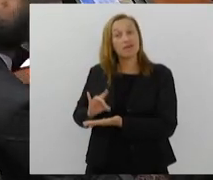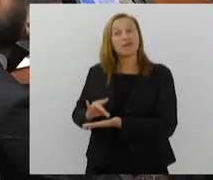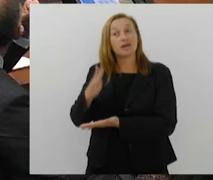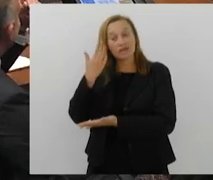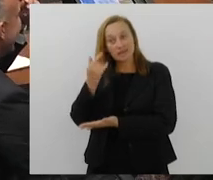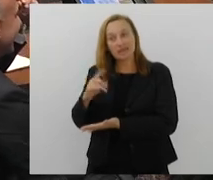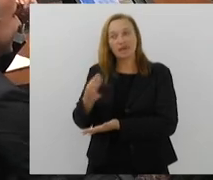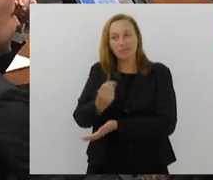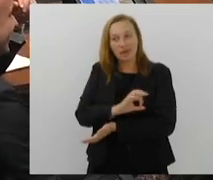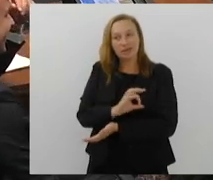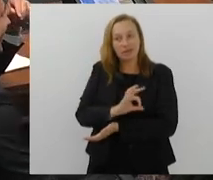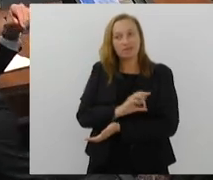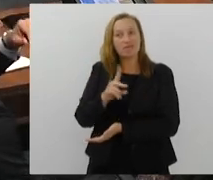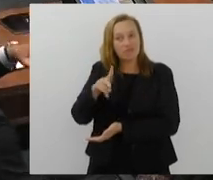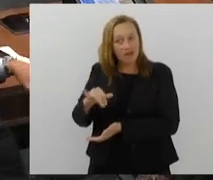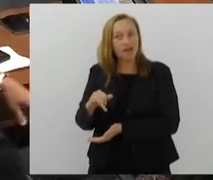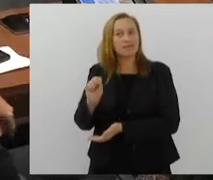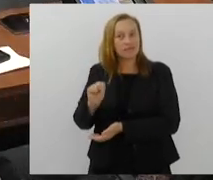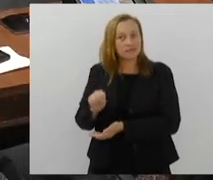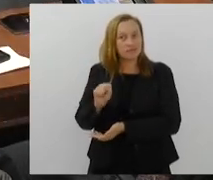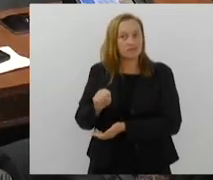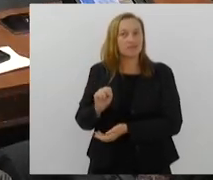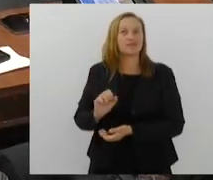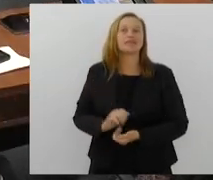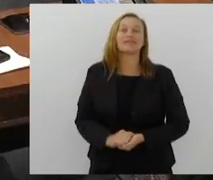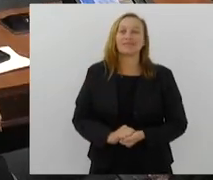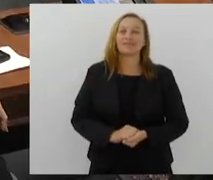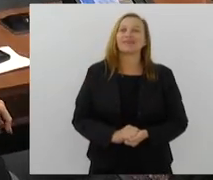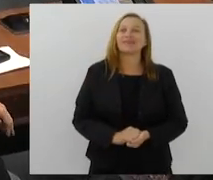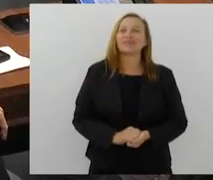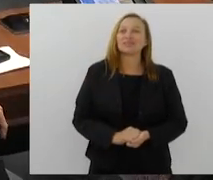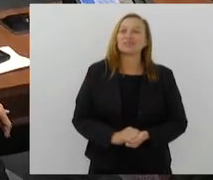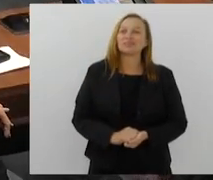na igreja. É fidedigna.